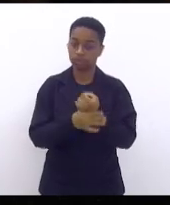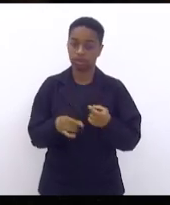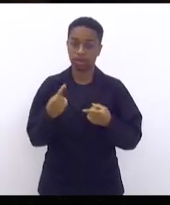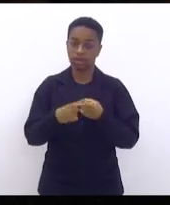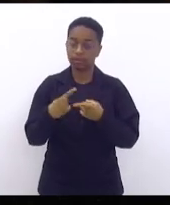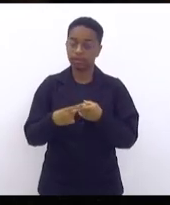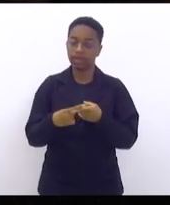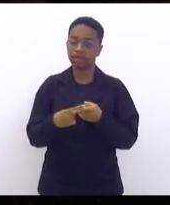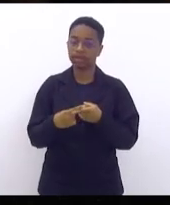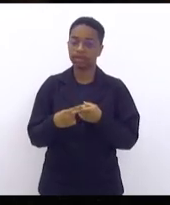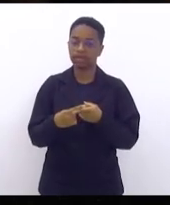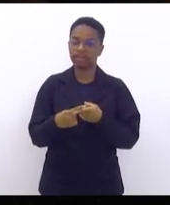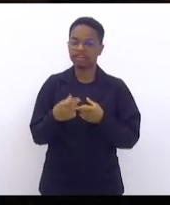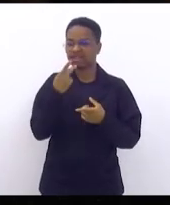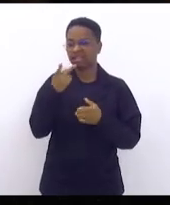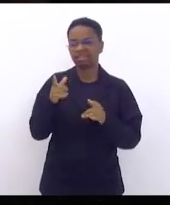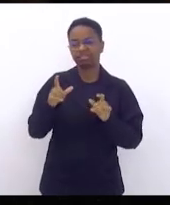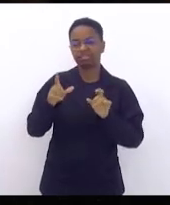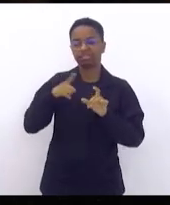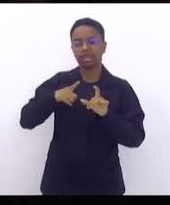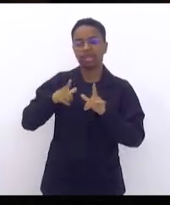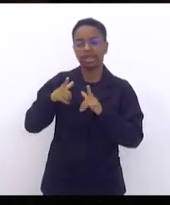prevê a suposta guerra às drogas.